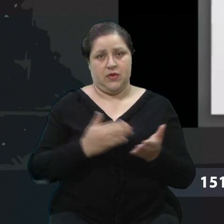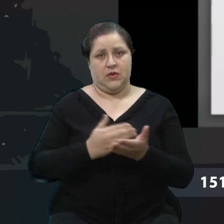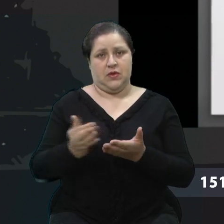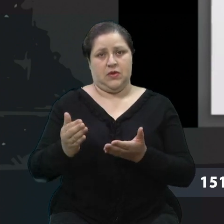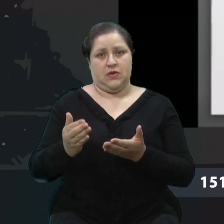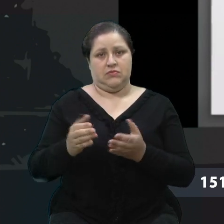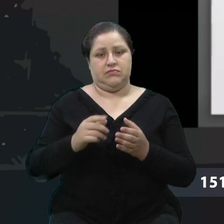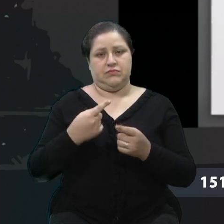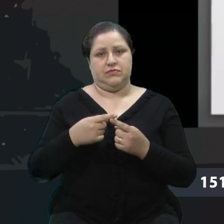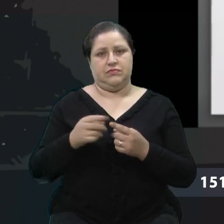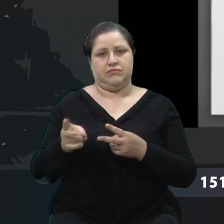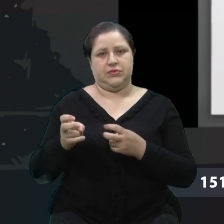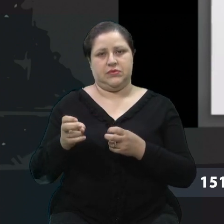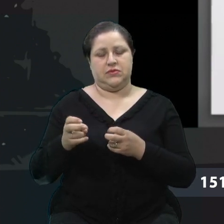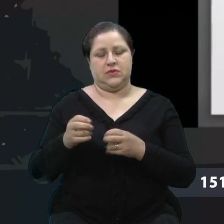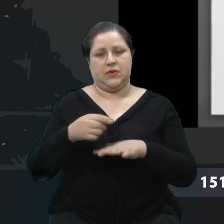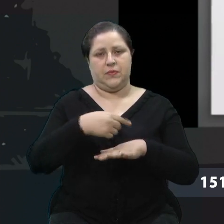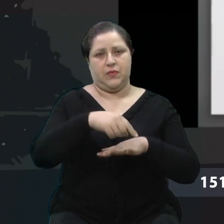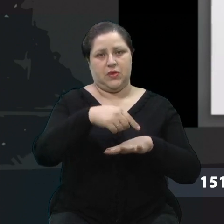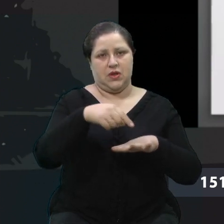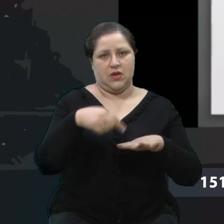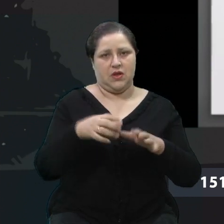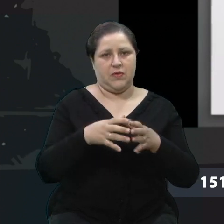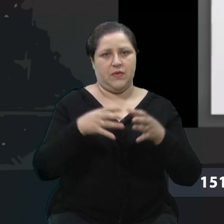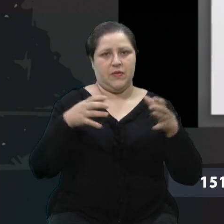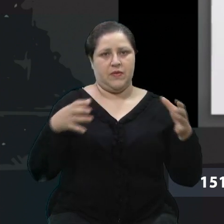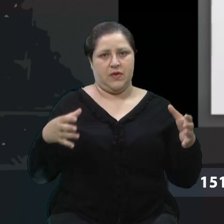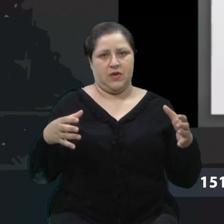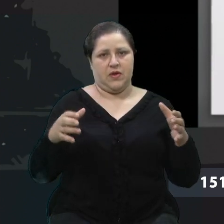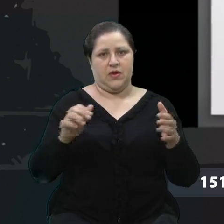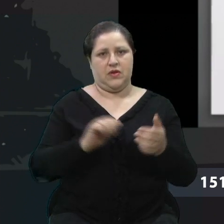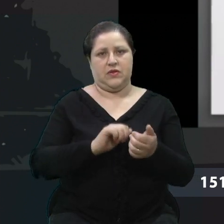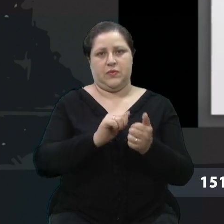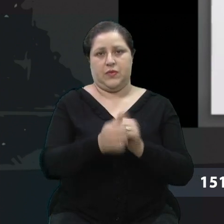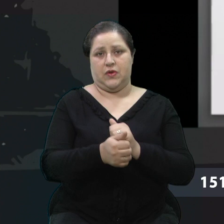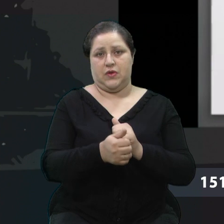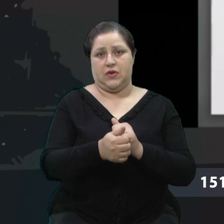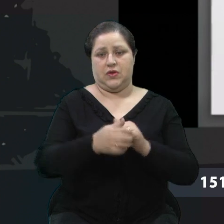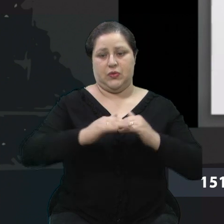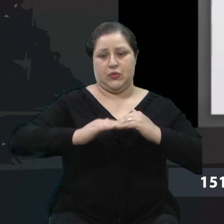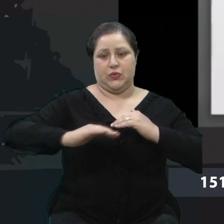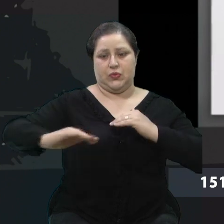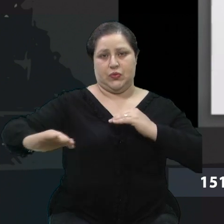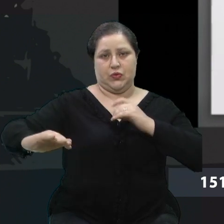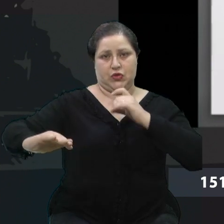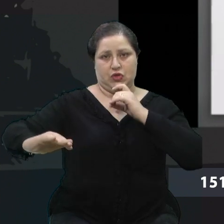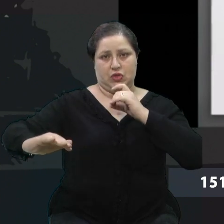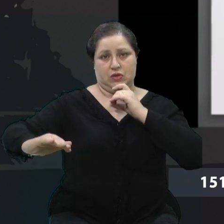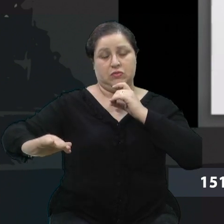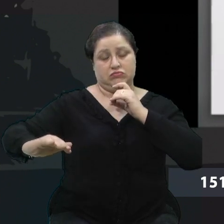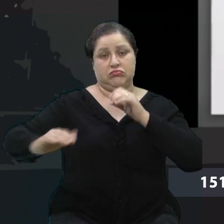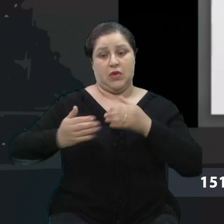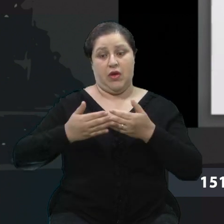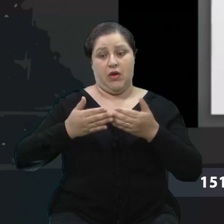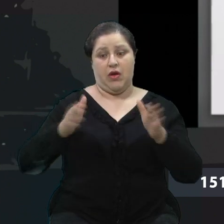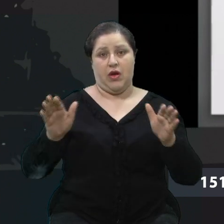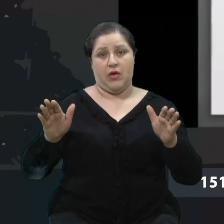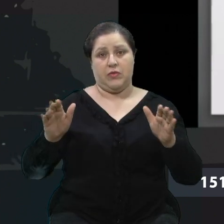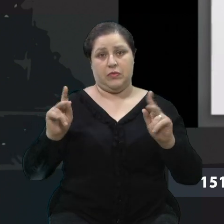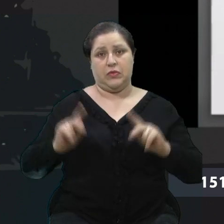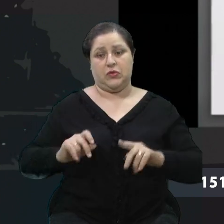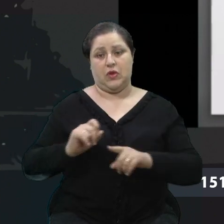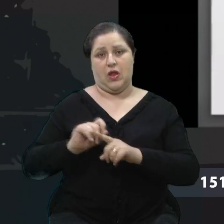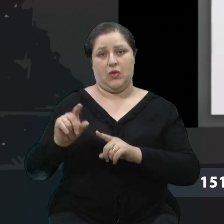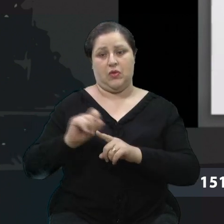do crescimento das modalidades esportivas de desporto no gelo, começou a abrir o seu espaço para locação. E a Arena